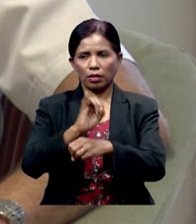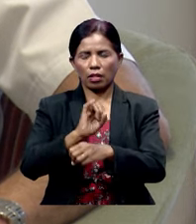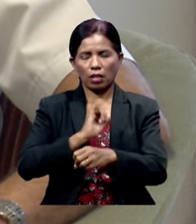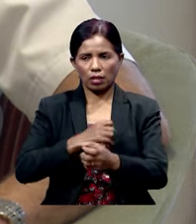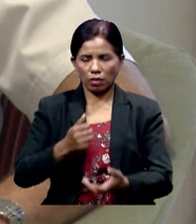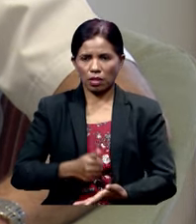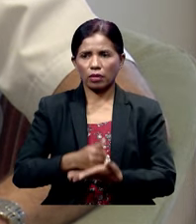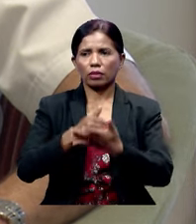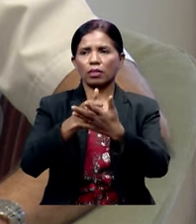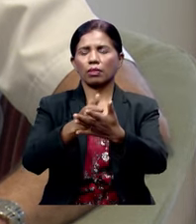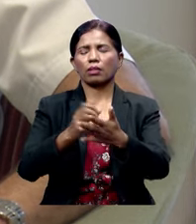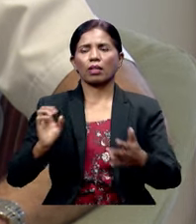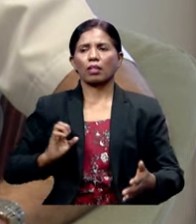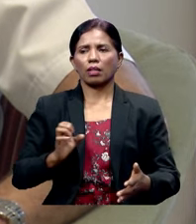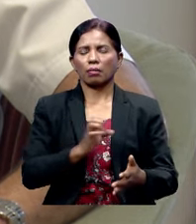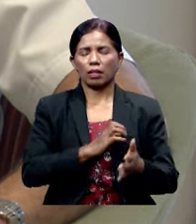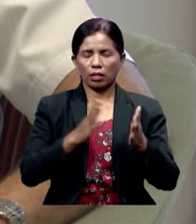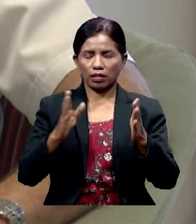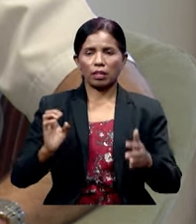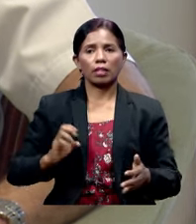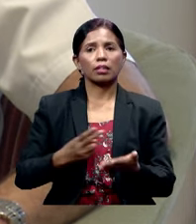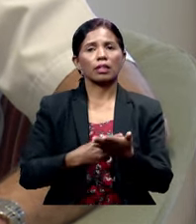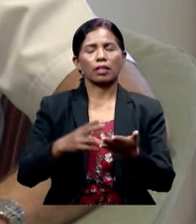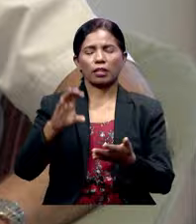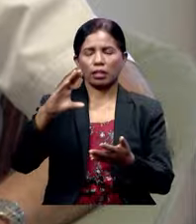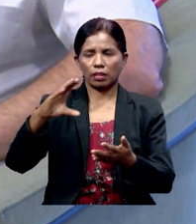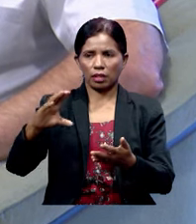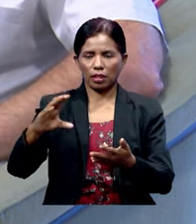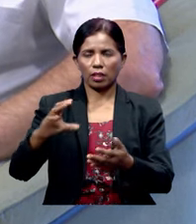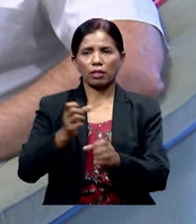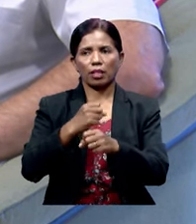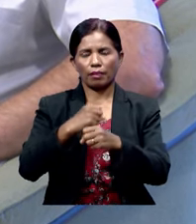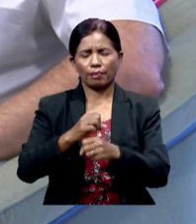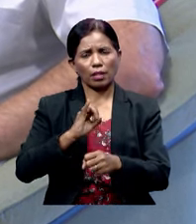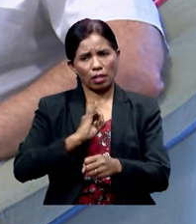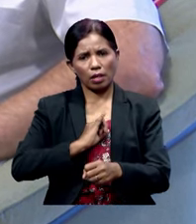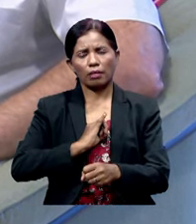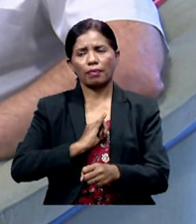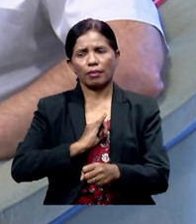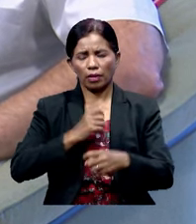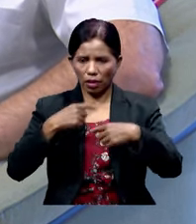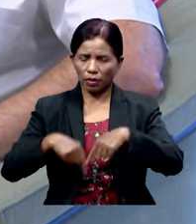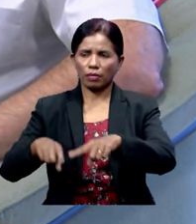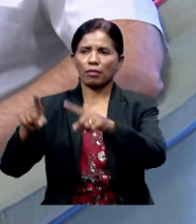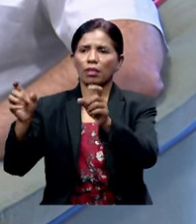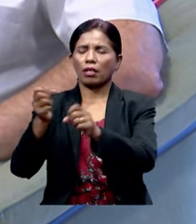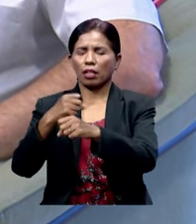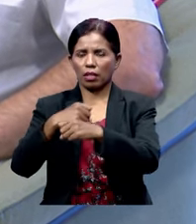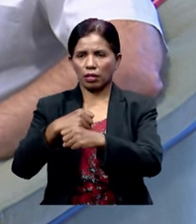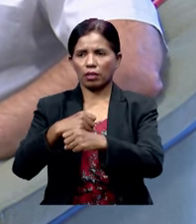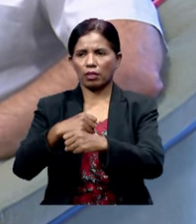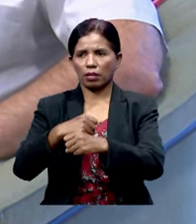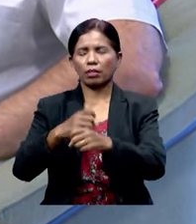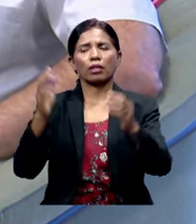como Embaixada da Santa Sé Vaticano a financiar eu vou fazer questão de